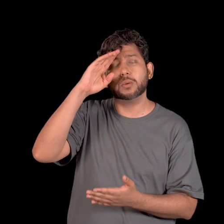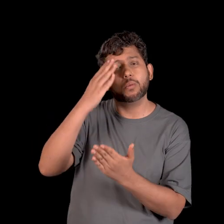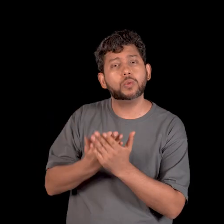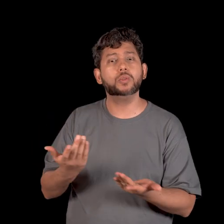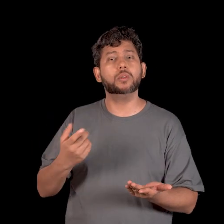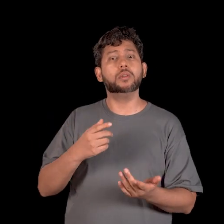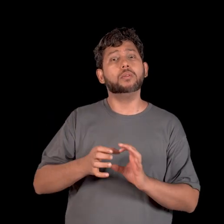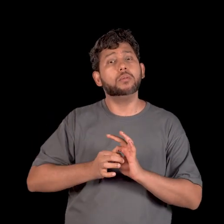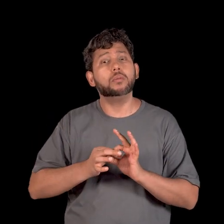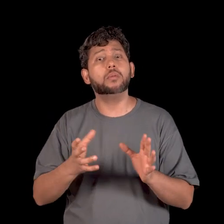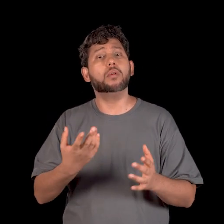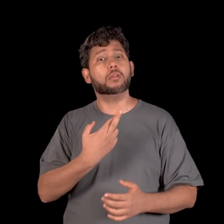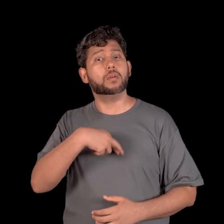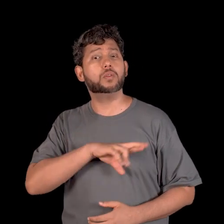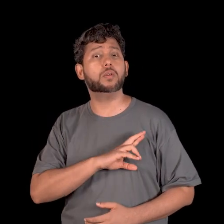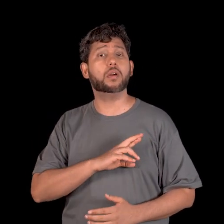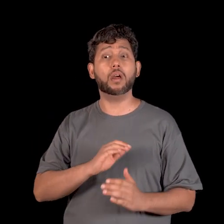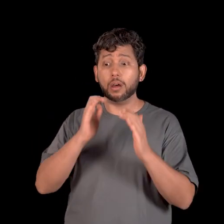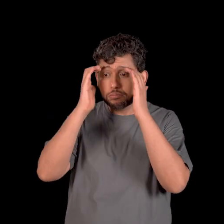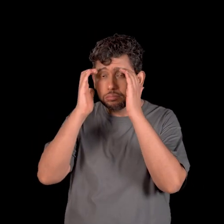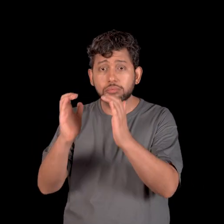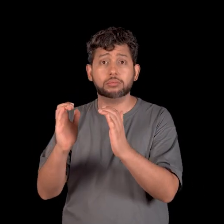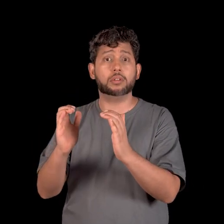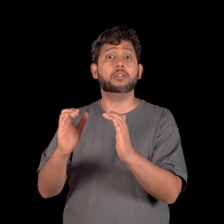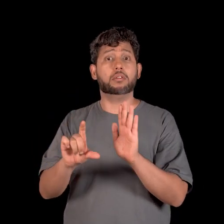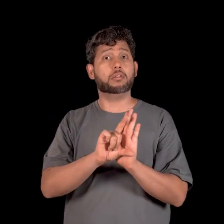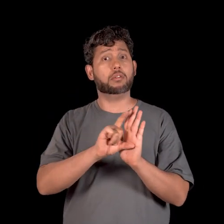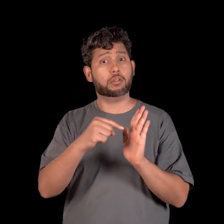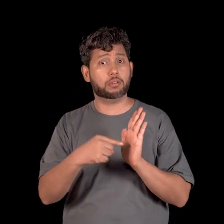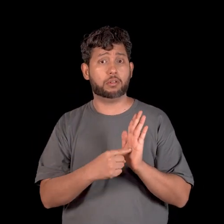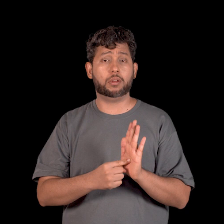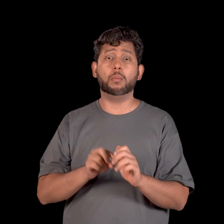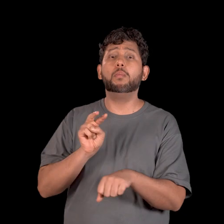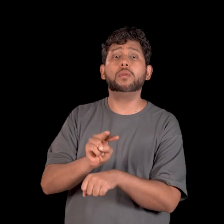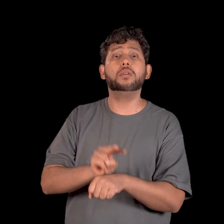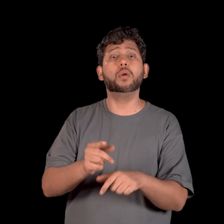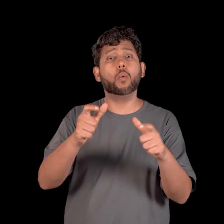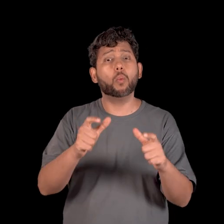e de crença, sendo assegurado o livre exercício dos cultos religiosos e garantida,